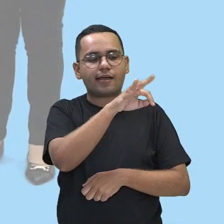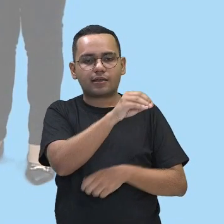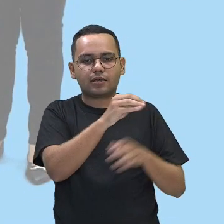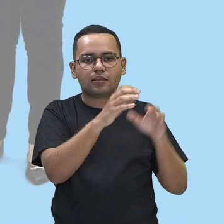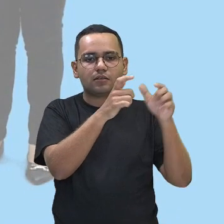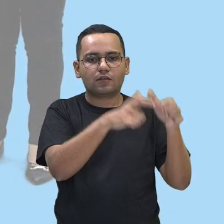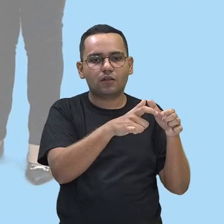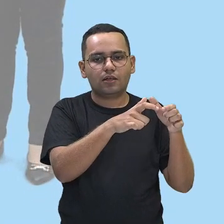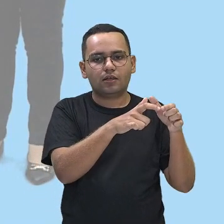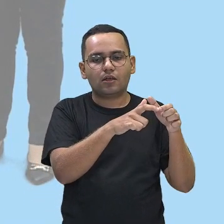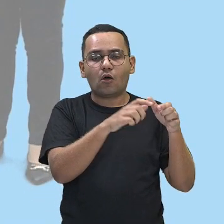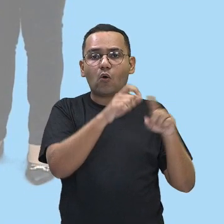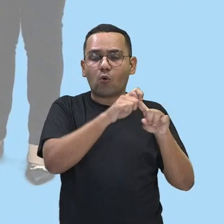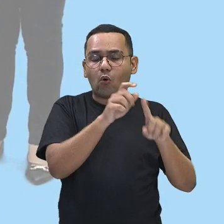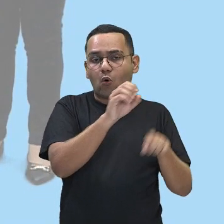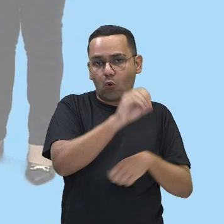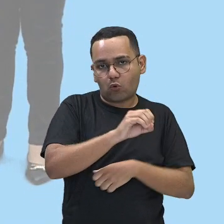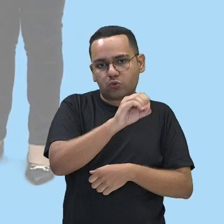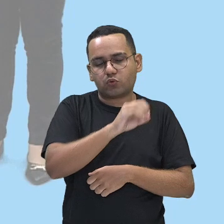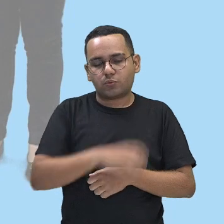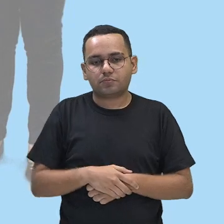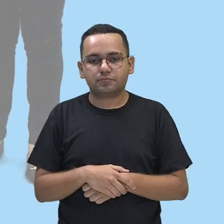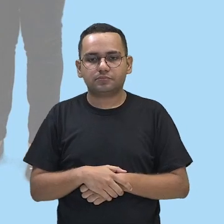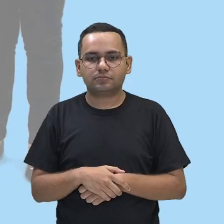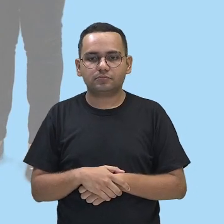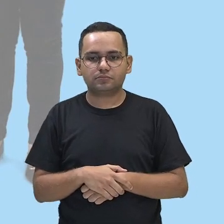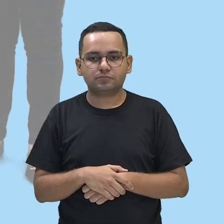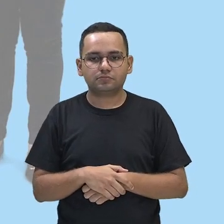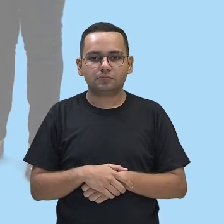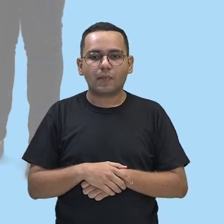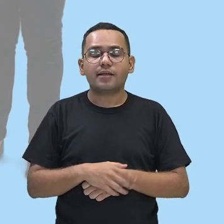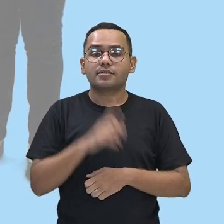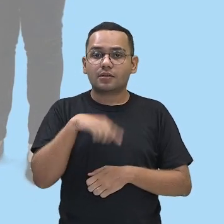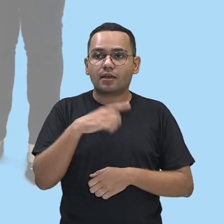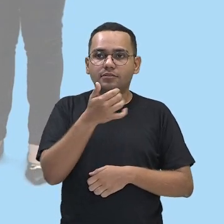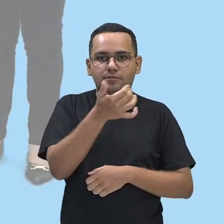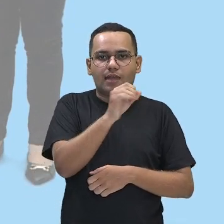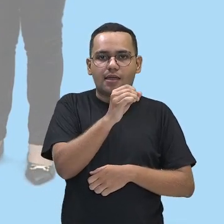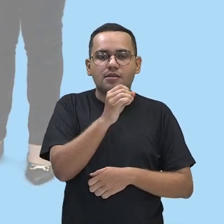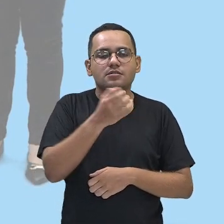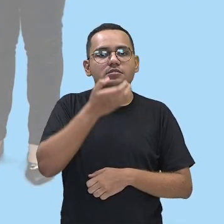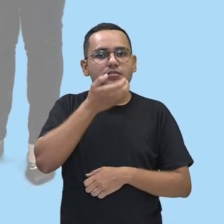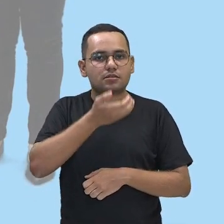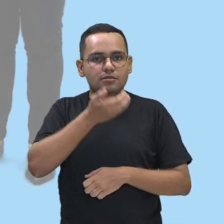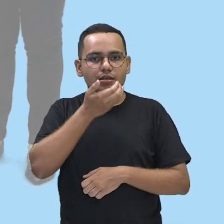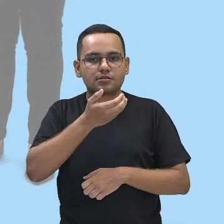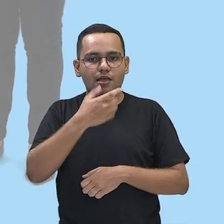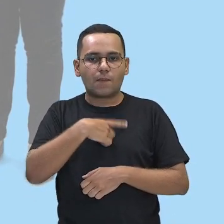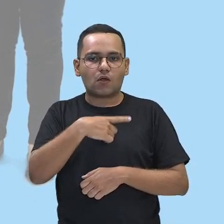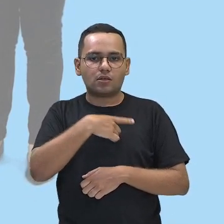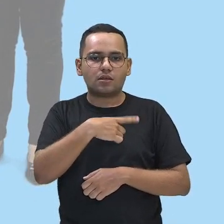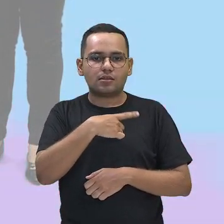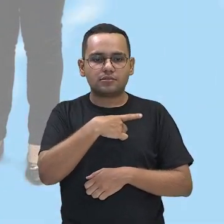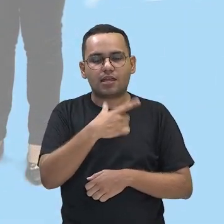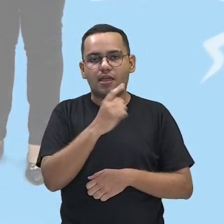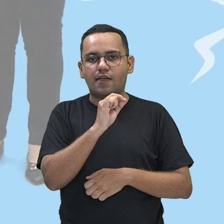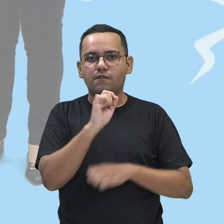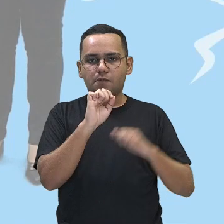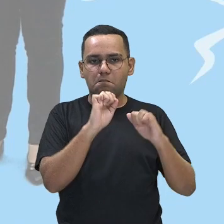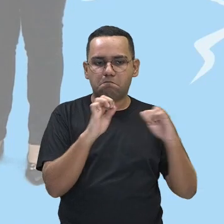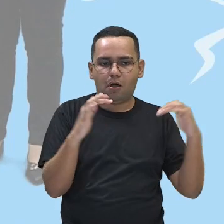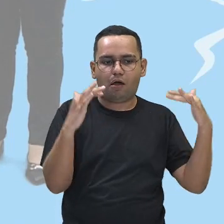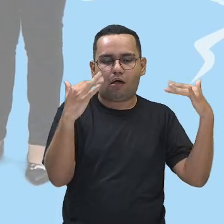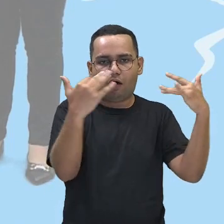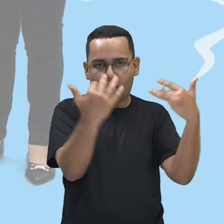1638. Em 10 de novembro, Pedro Teixeira foi recebido em audiência pelo governador daquela cidade. Em